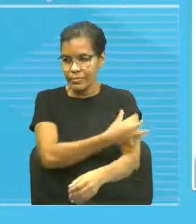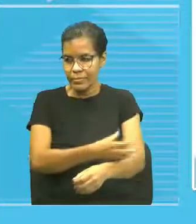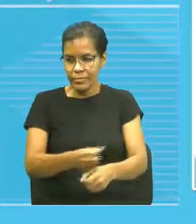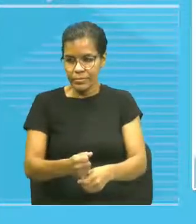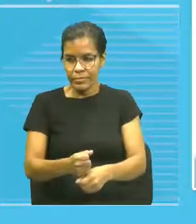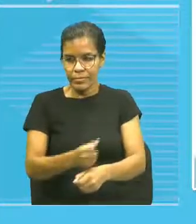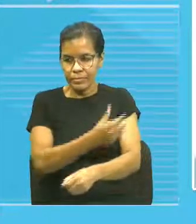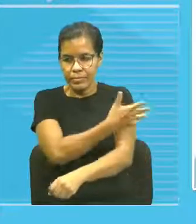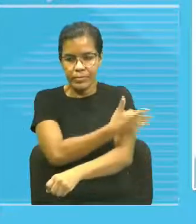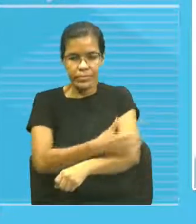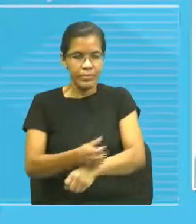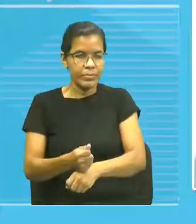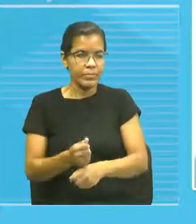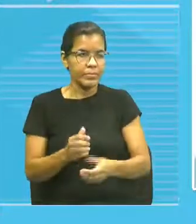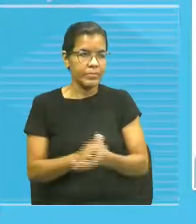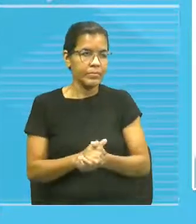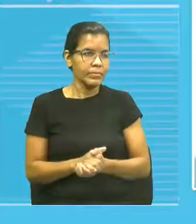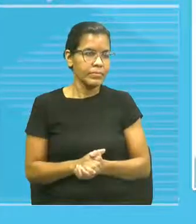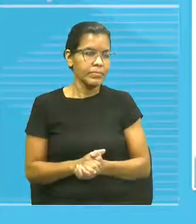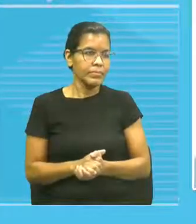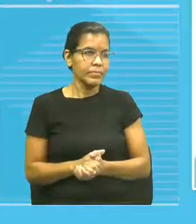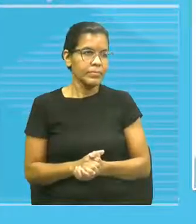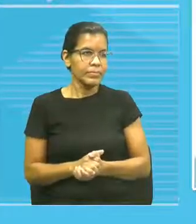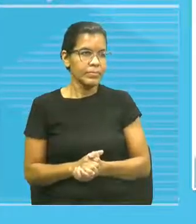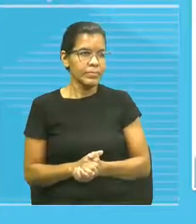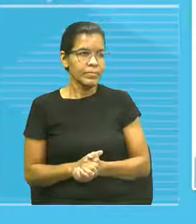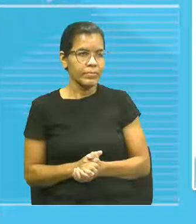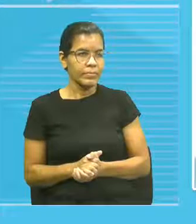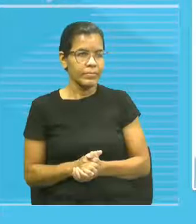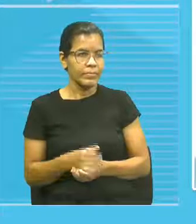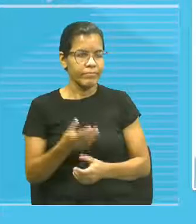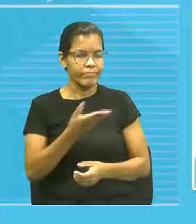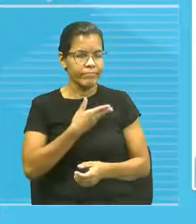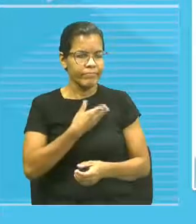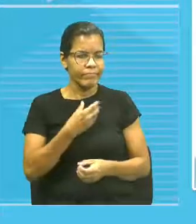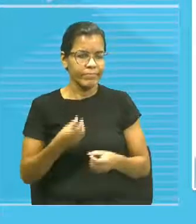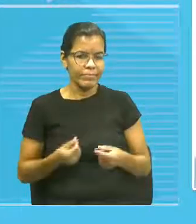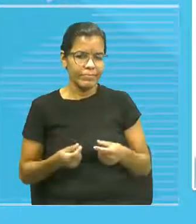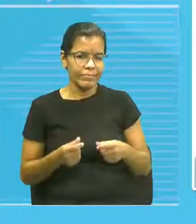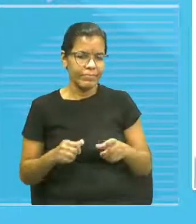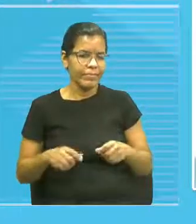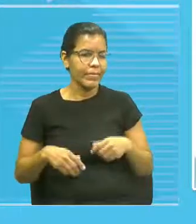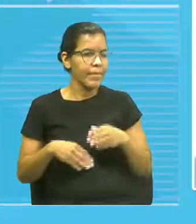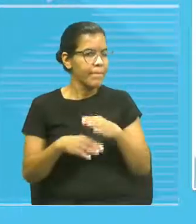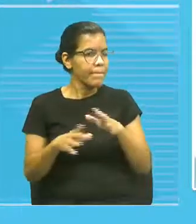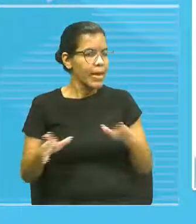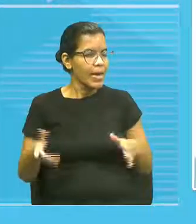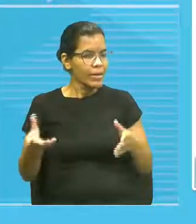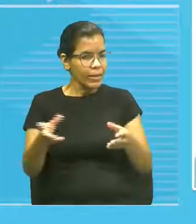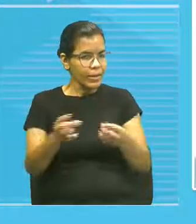energético. Igual quando tem umas amigas que gasta mais do que ganha.